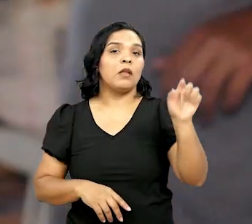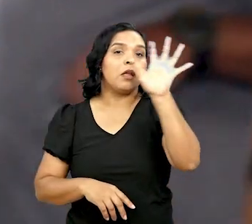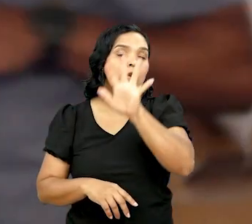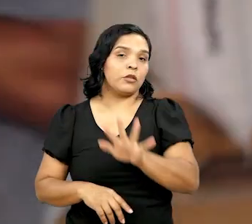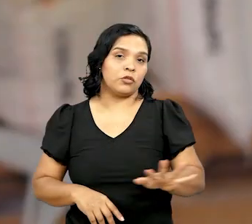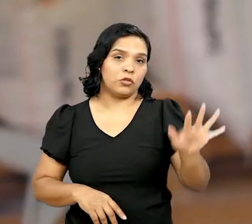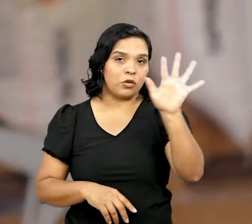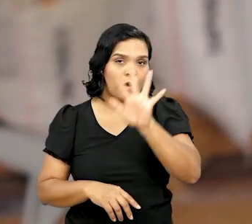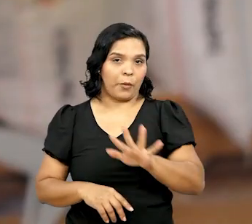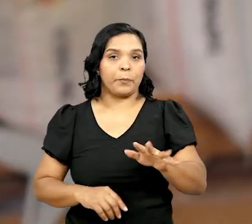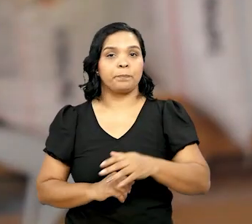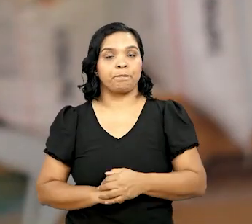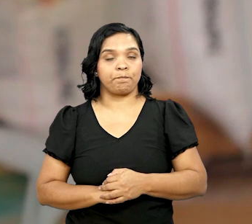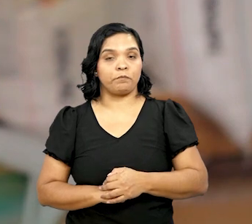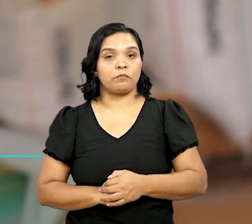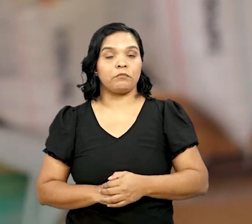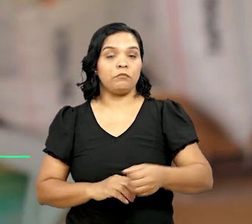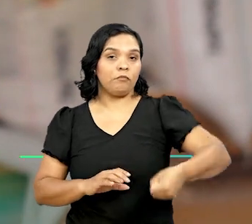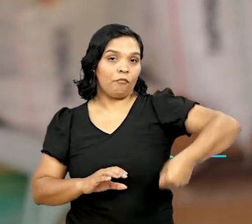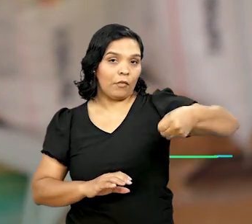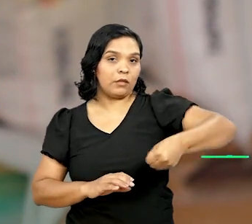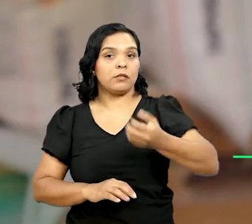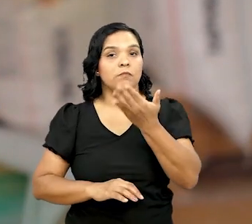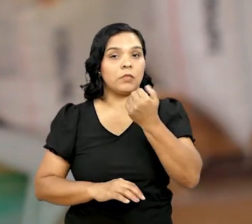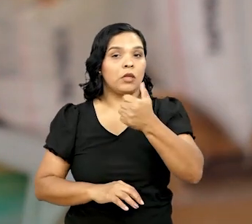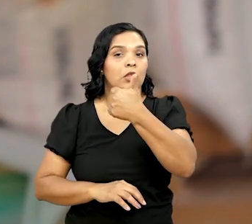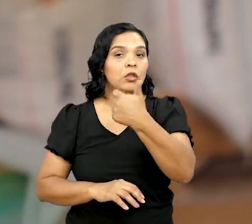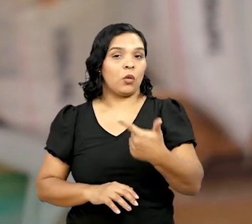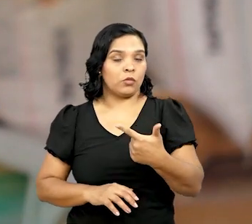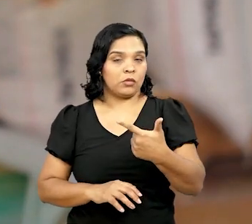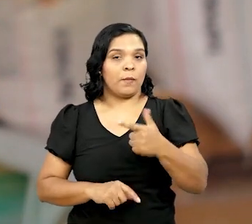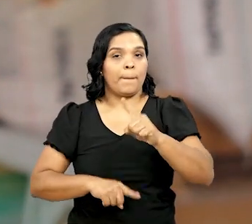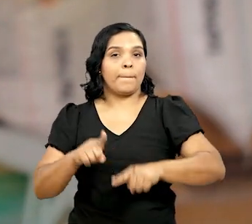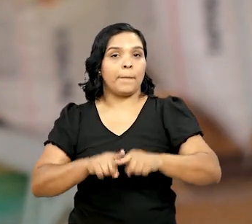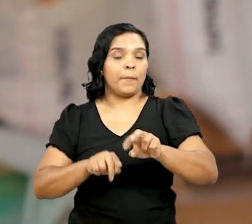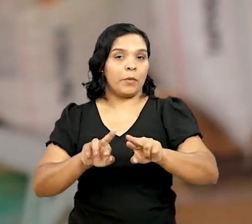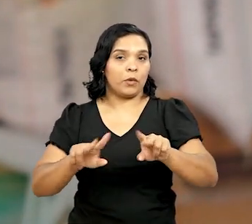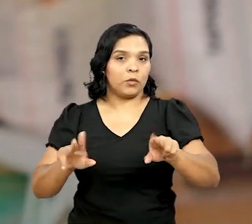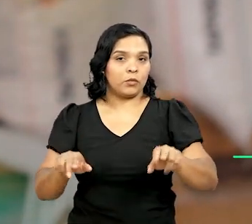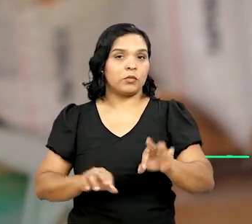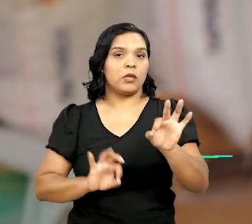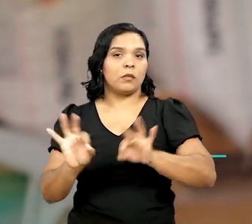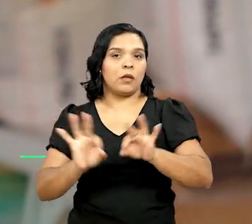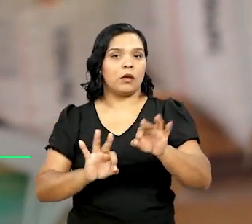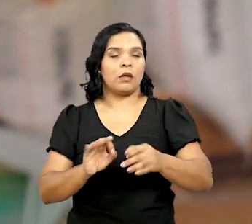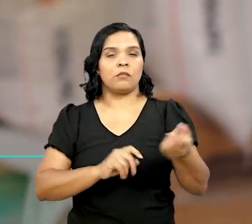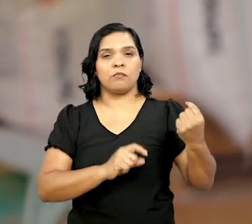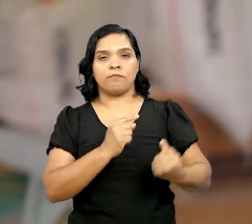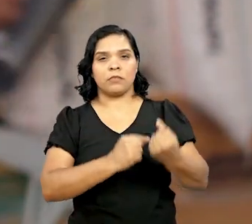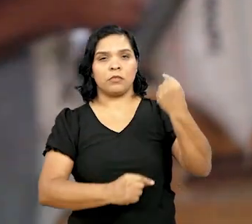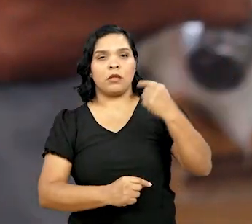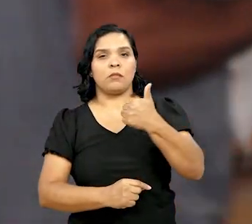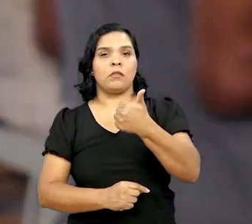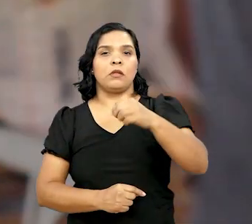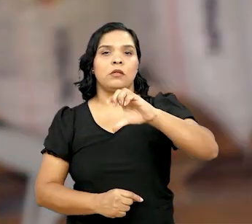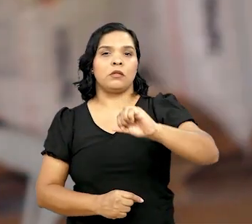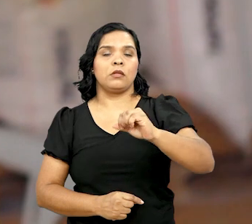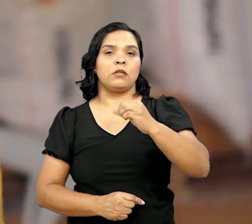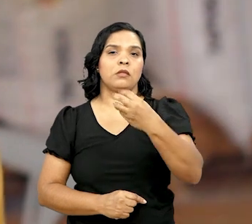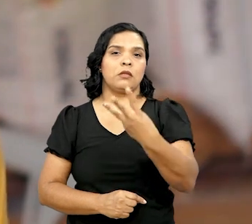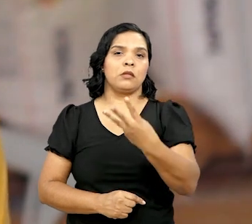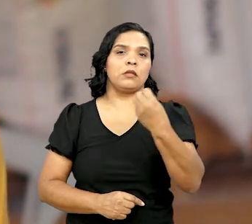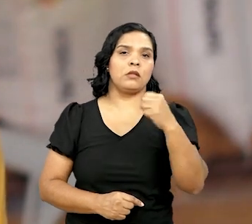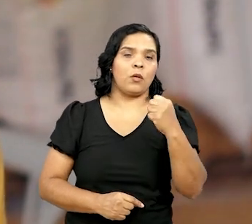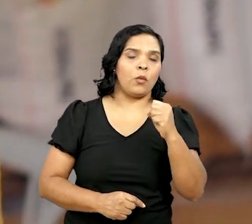A cesta é composta por 12 itens, certo? Foi elaborada lá no período de 1938, do governo